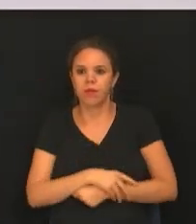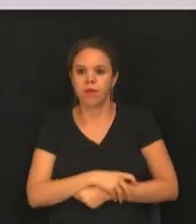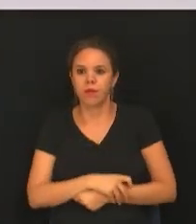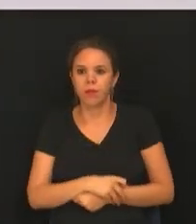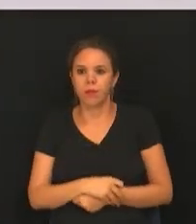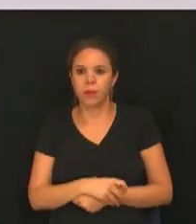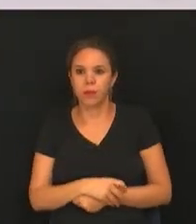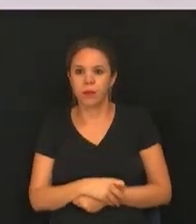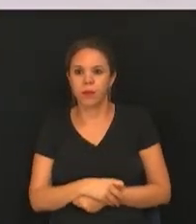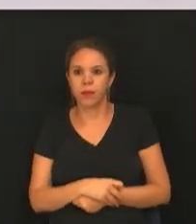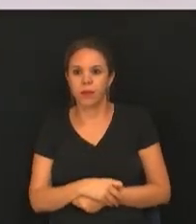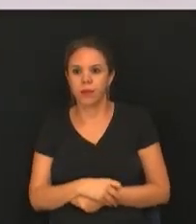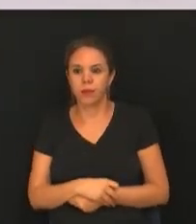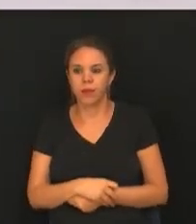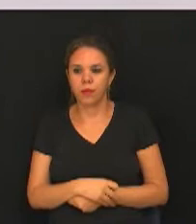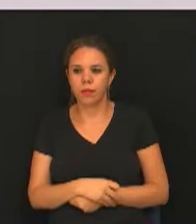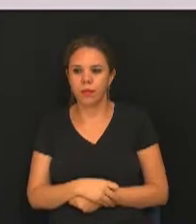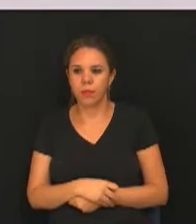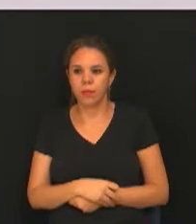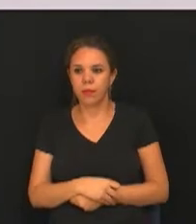E aí a gente, com a